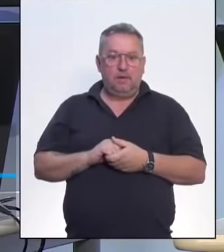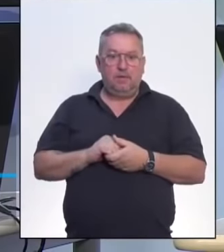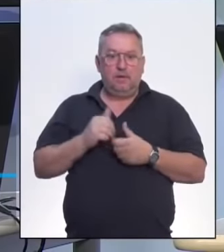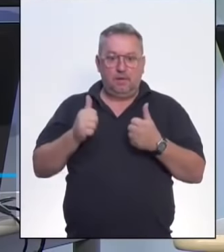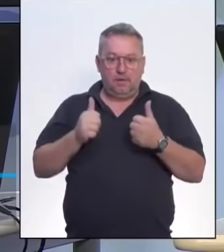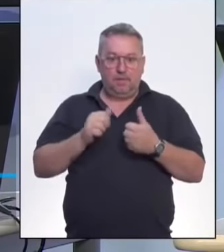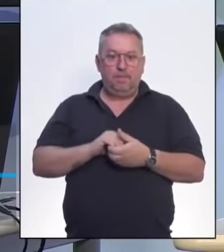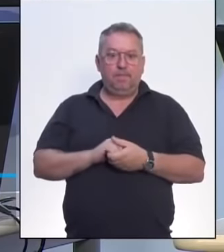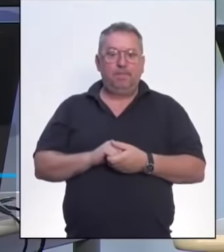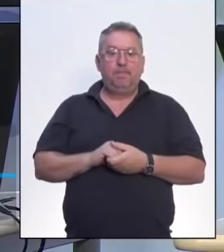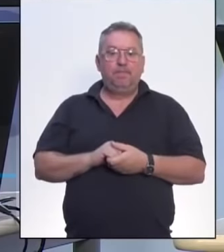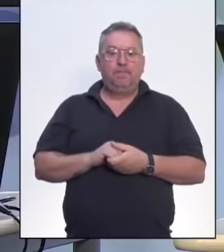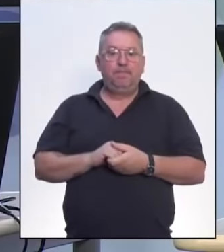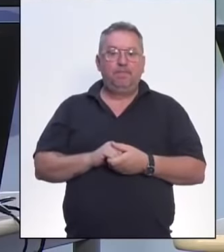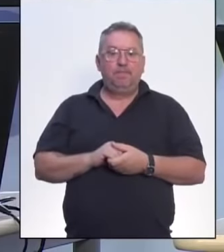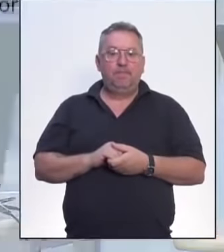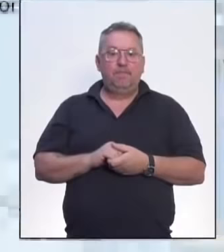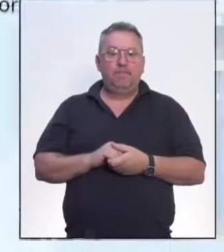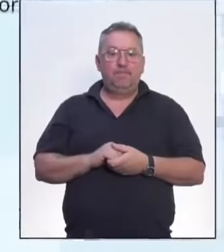Beleza?